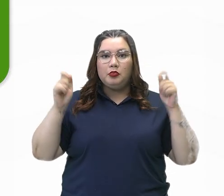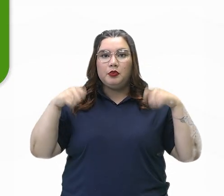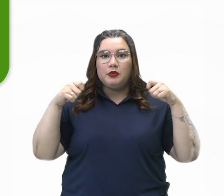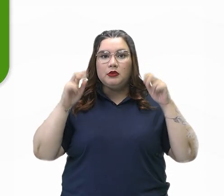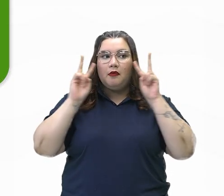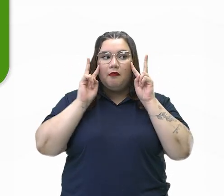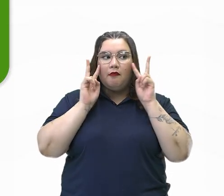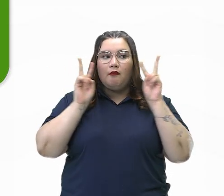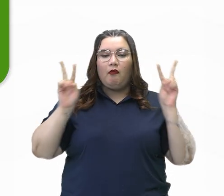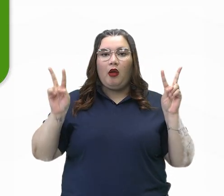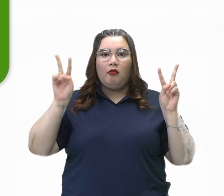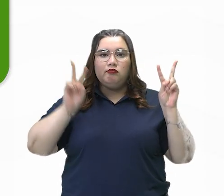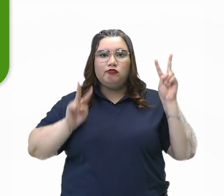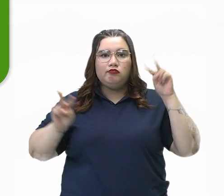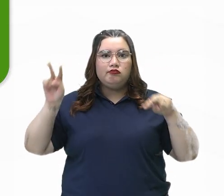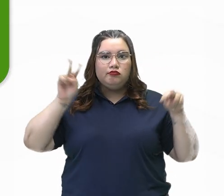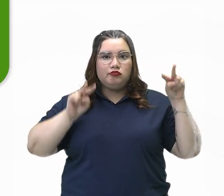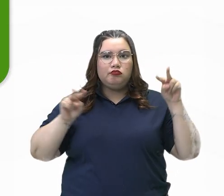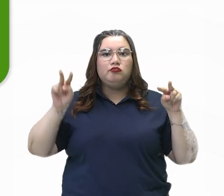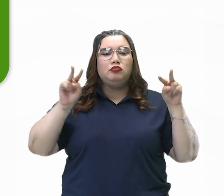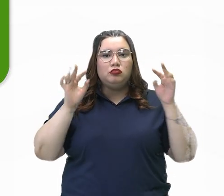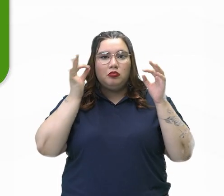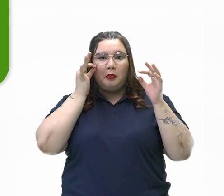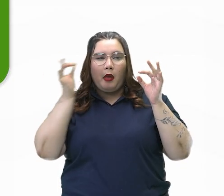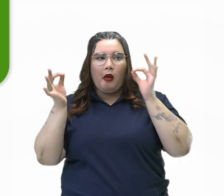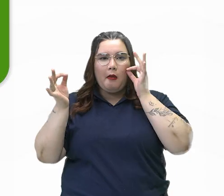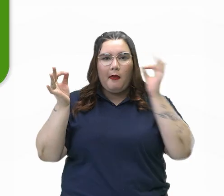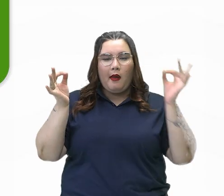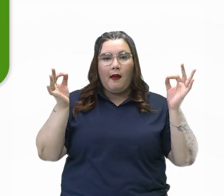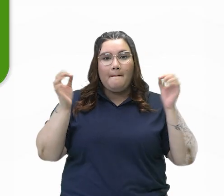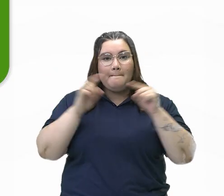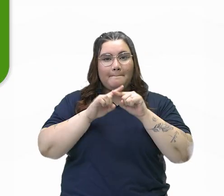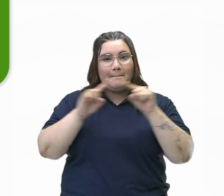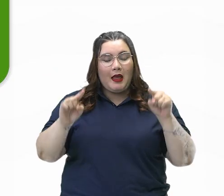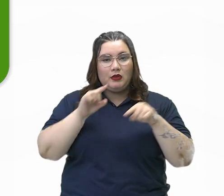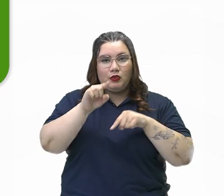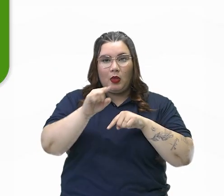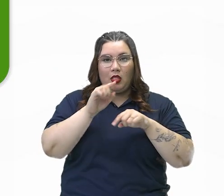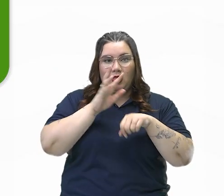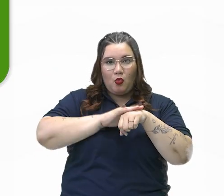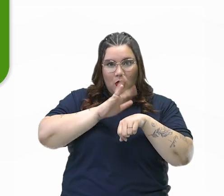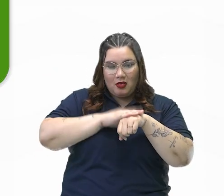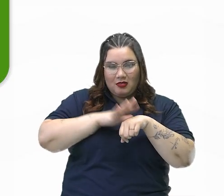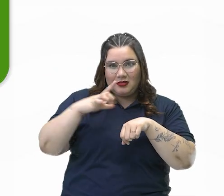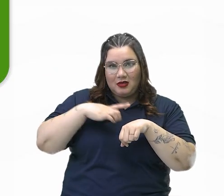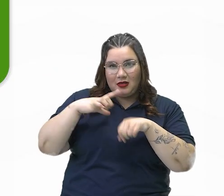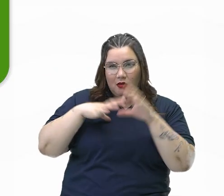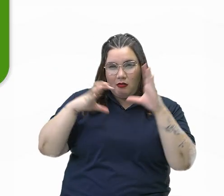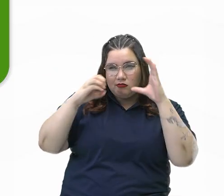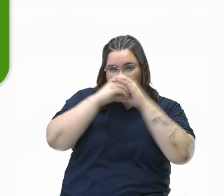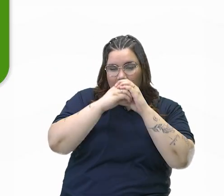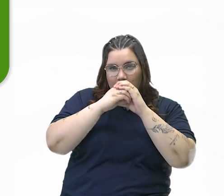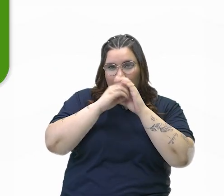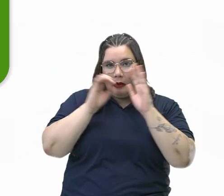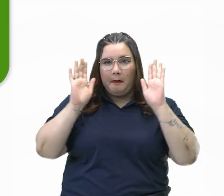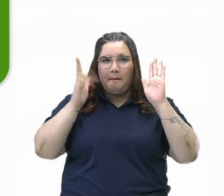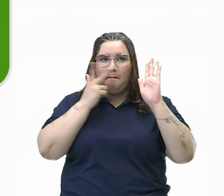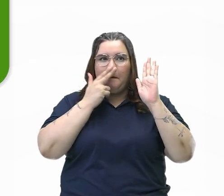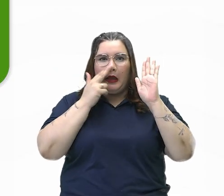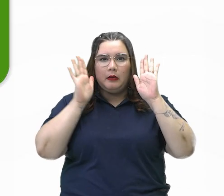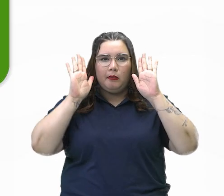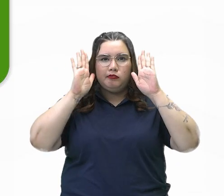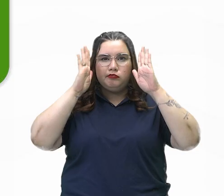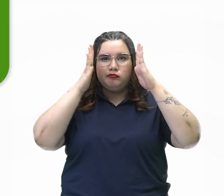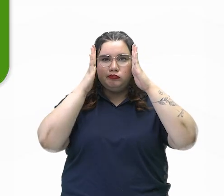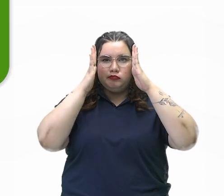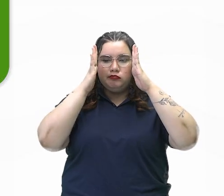né? Aquela visão onde você não focaliza a visão diretamente, mas você tem aquela sensação ao seu redor, é chamada de visão periférica.